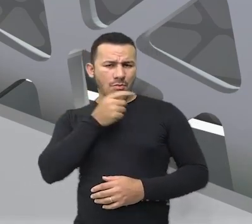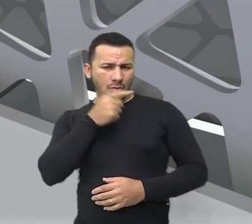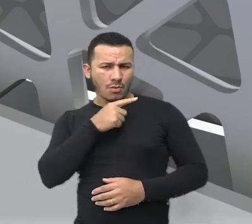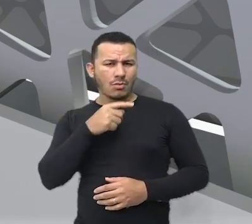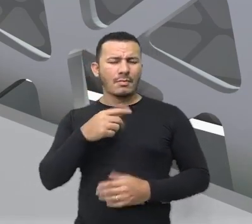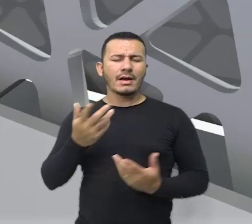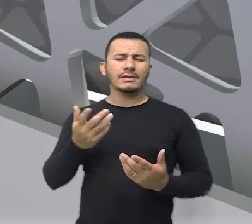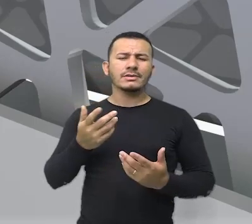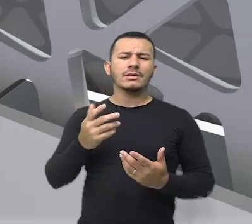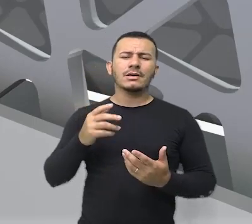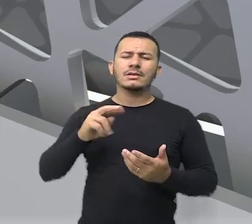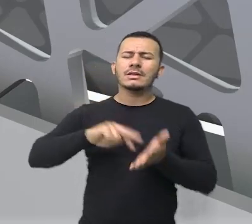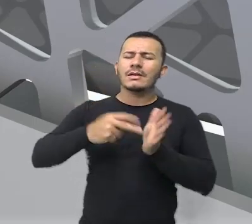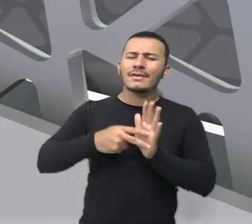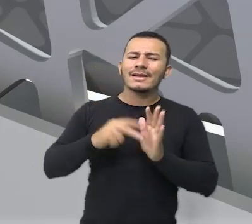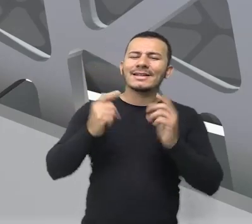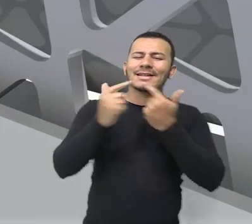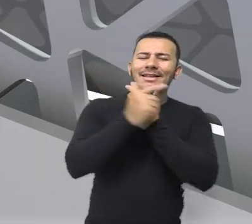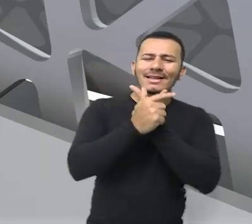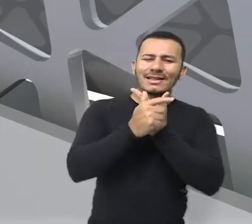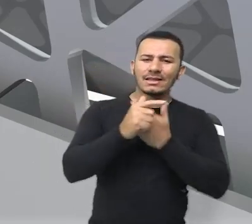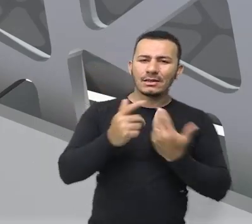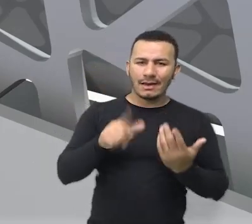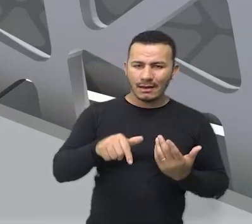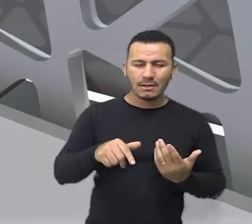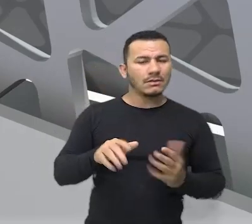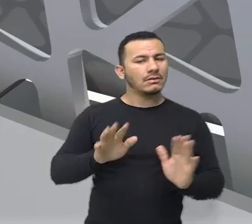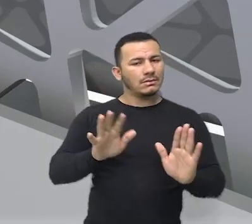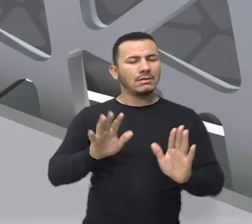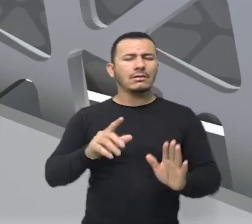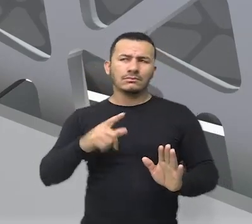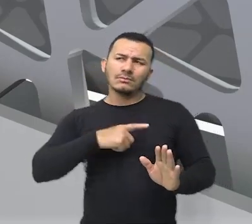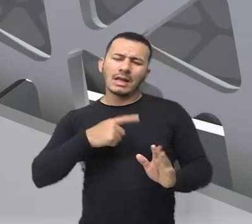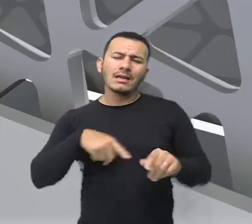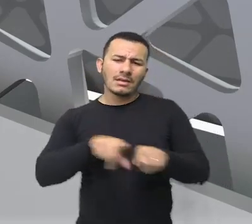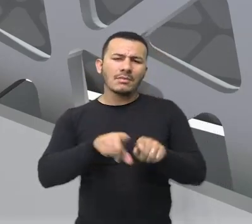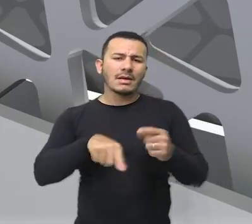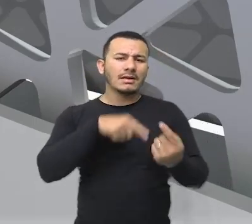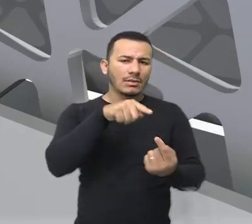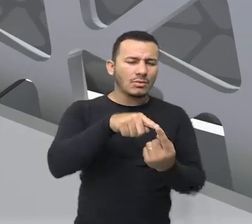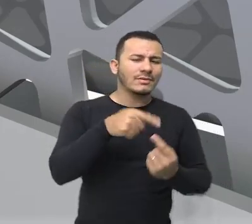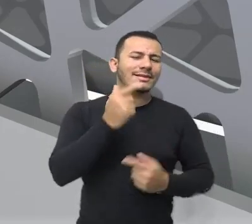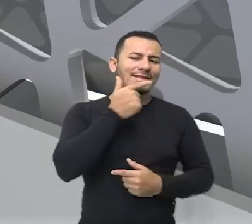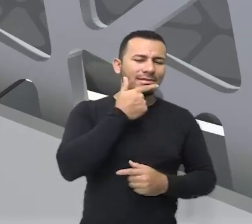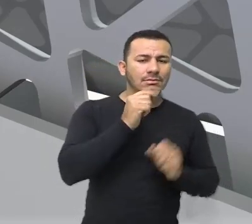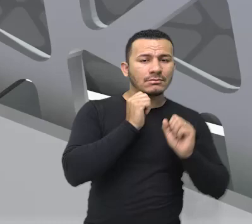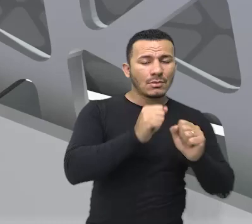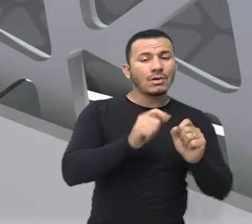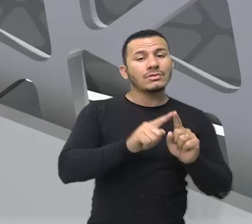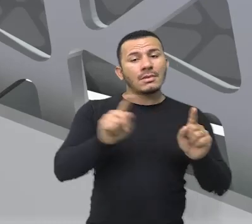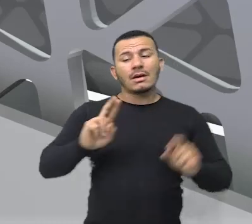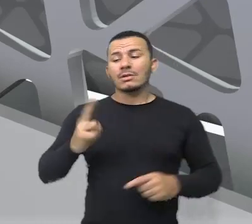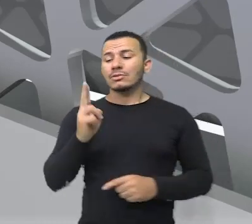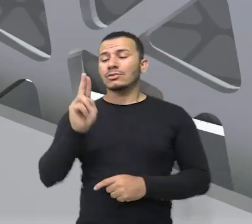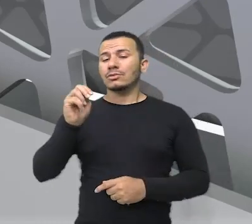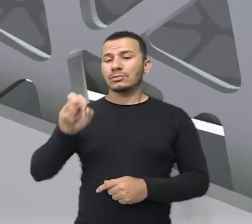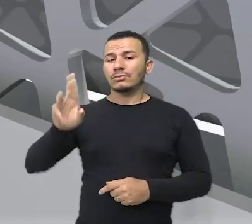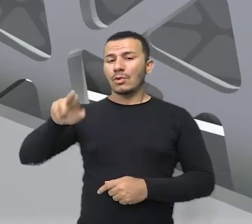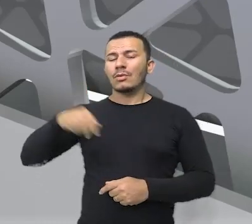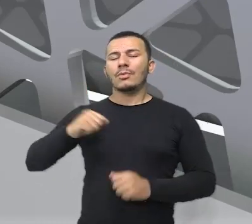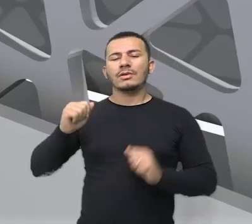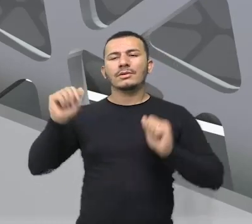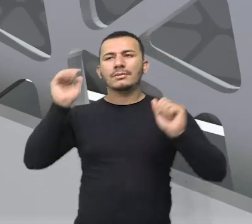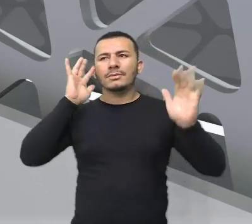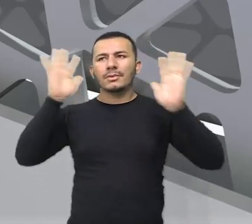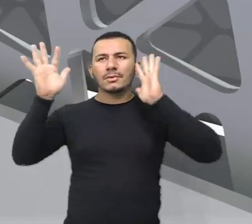para fazer rir? Uma das funções do humor, gente, é fazer rir, sim. Mas, para além disso, o humor nos faz